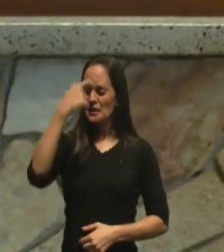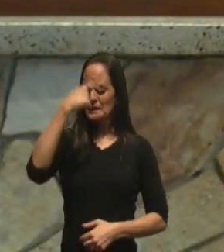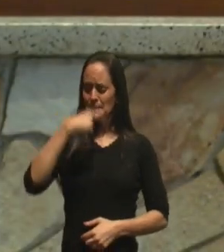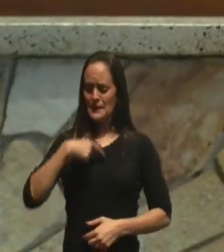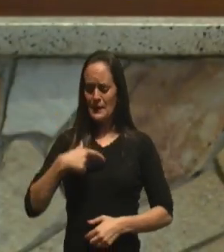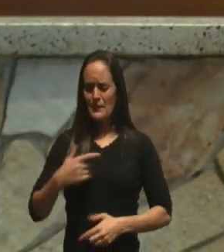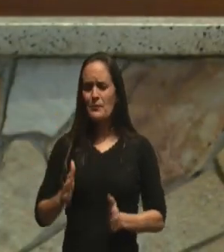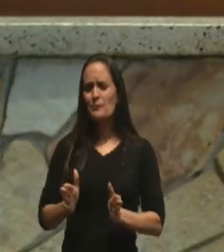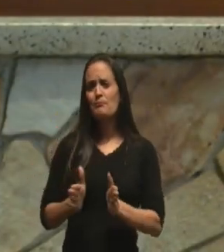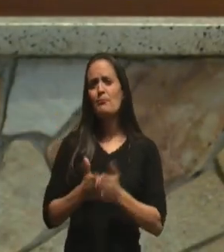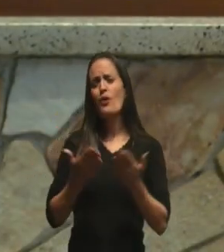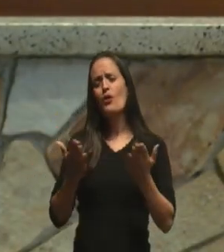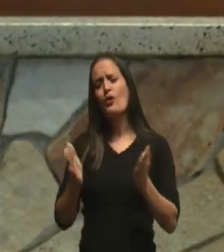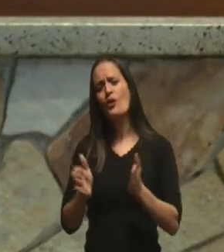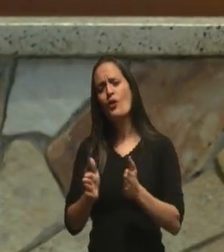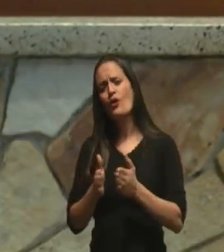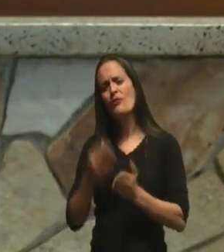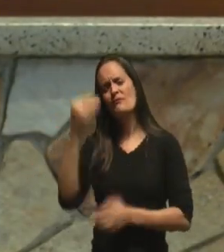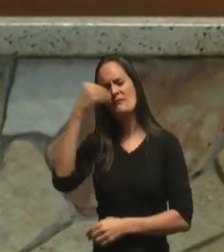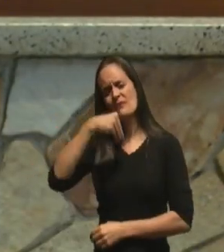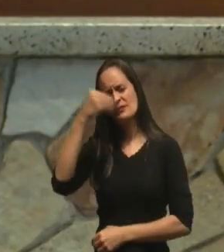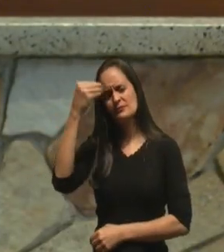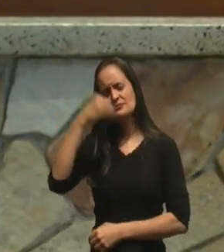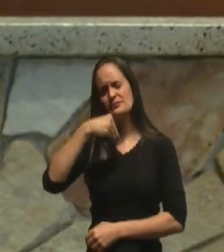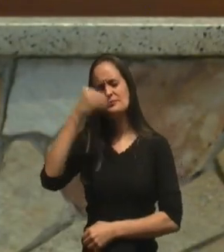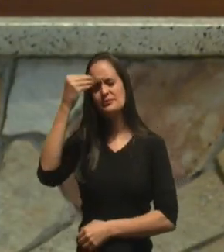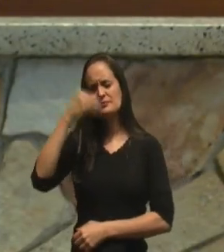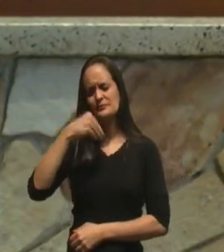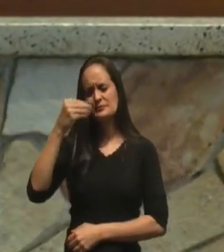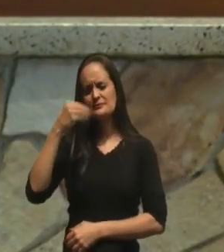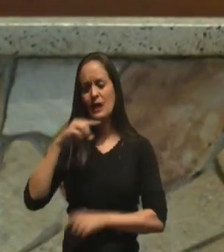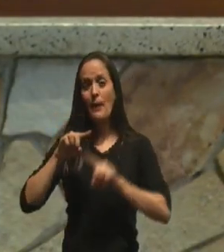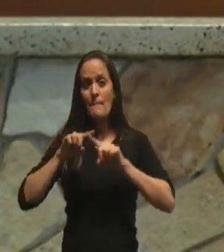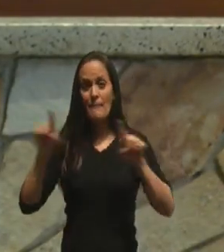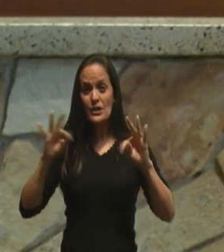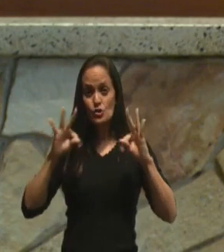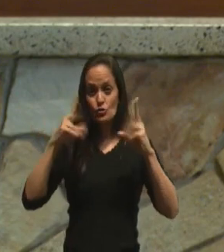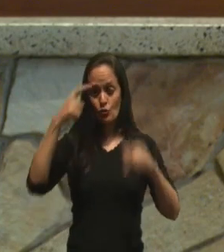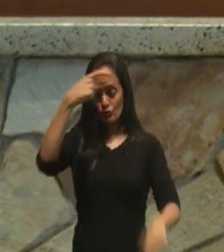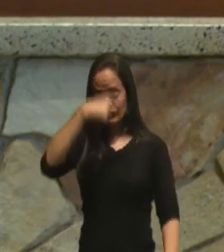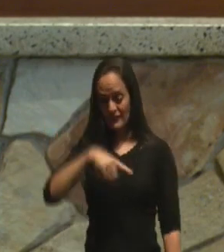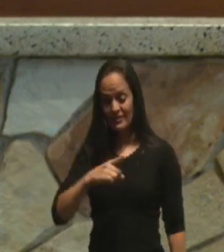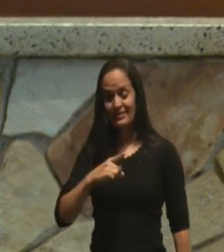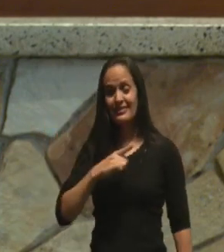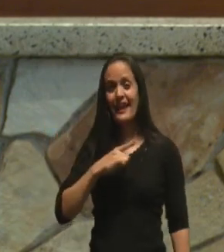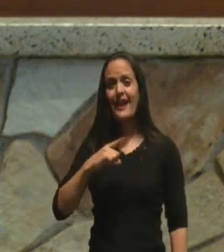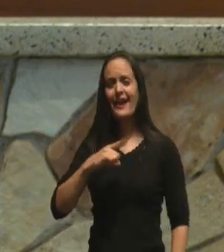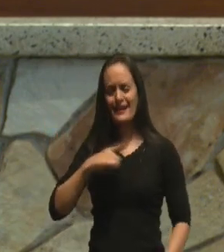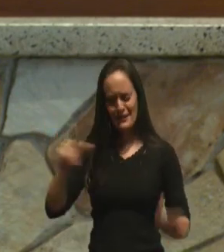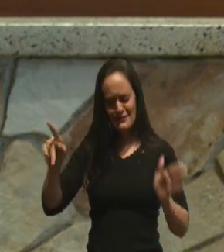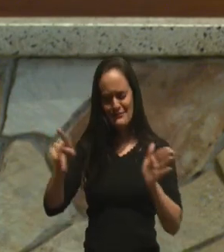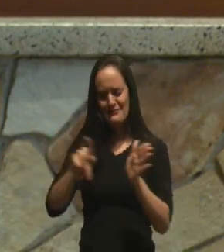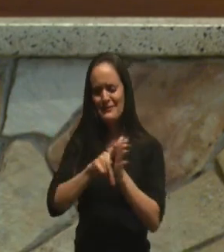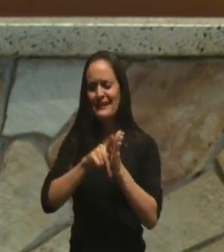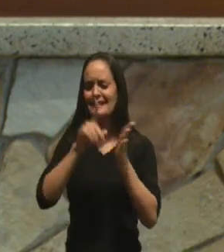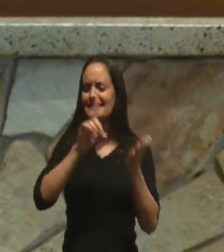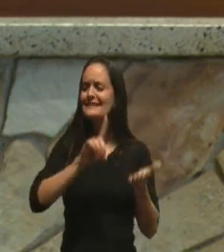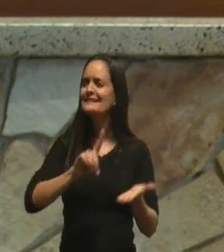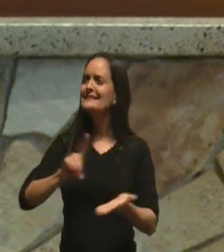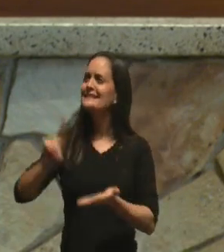mais. Pobre e fraco sou, mas o que tenho é teu.